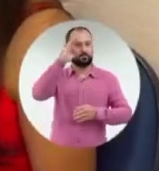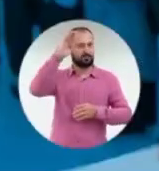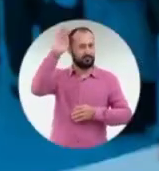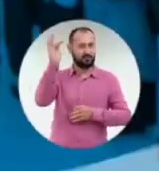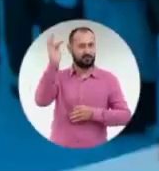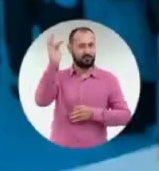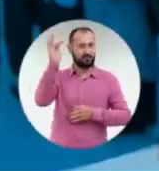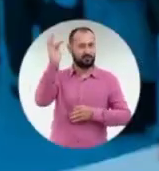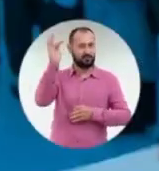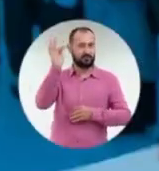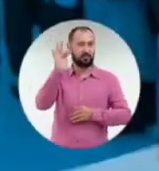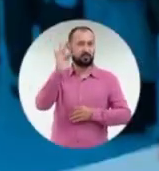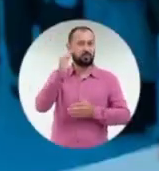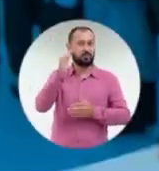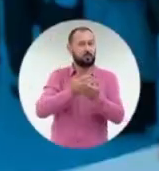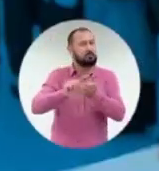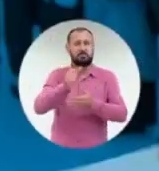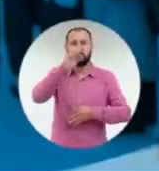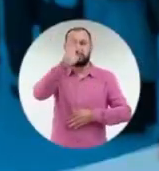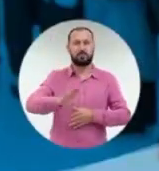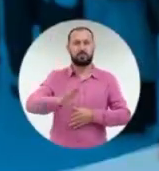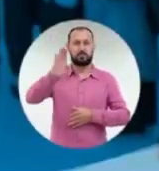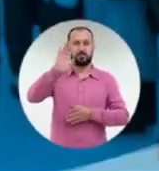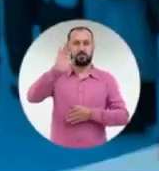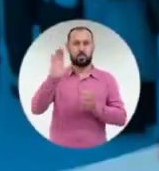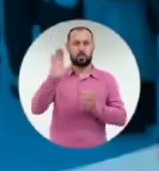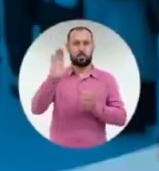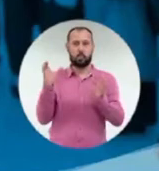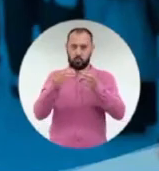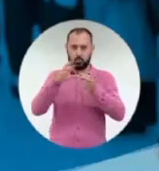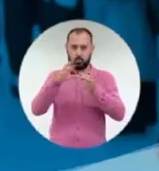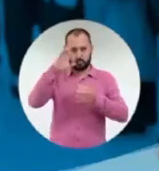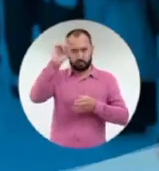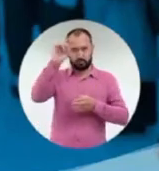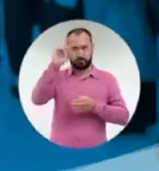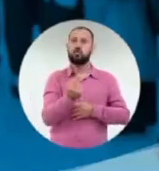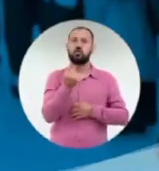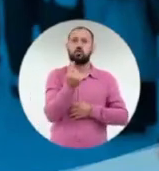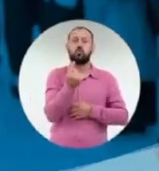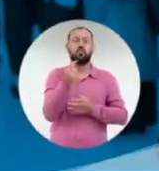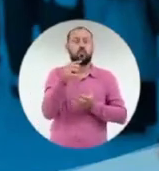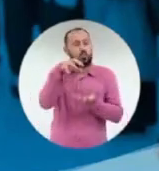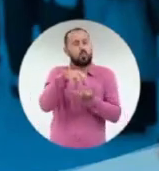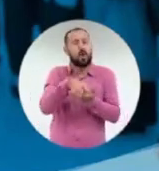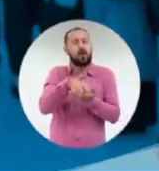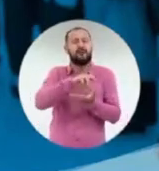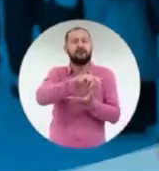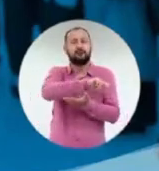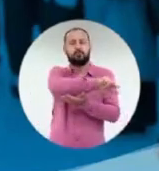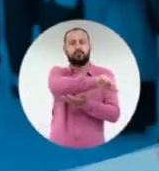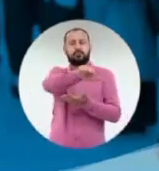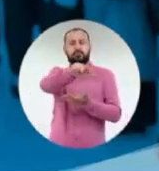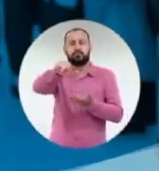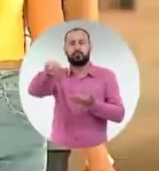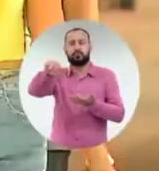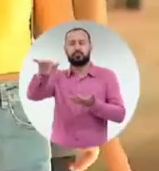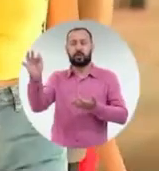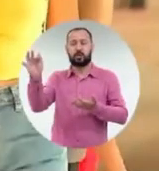O Conselho de Reitores une em uma só organização todas as universidades sediadas no